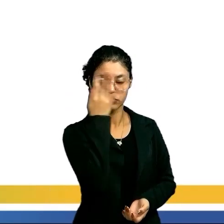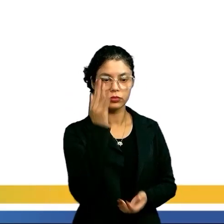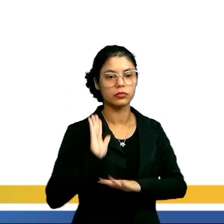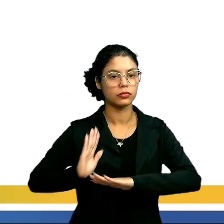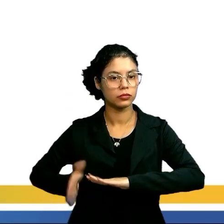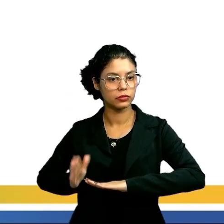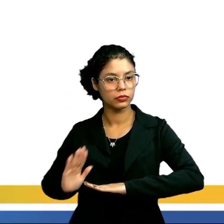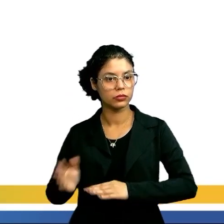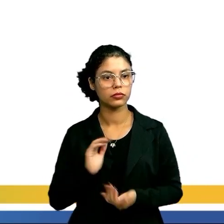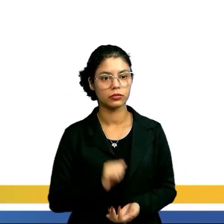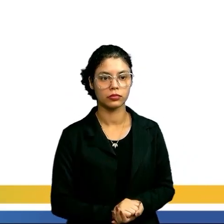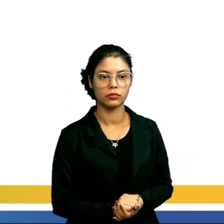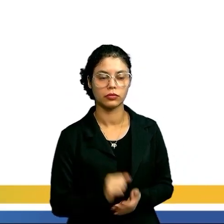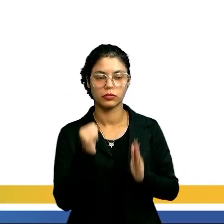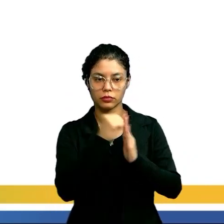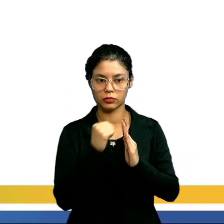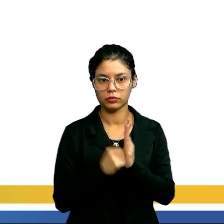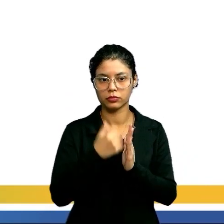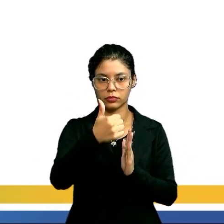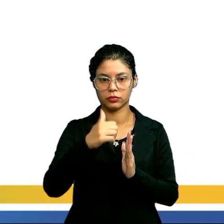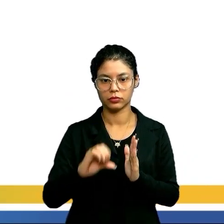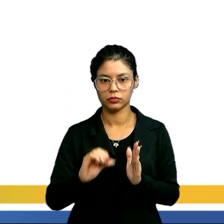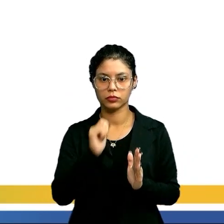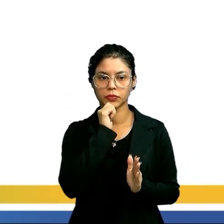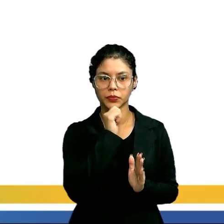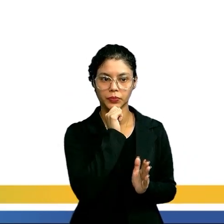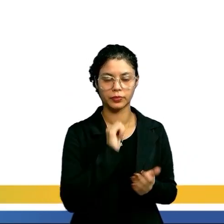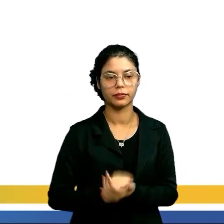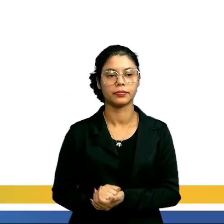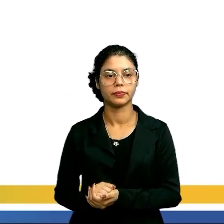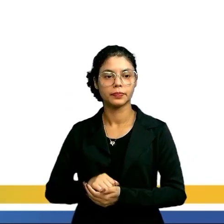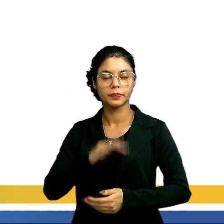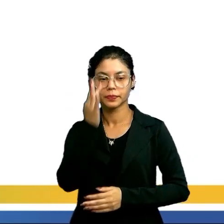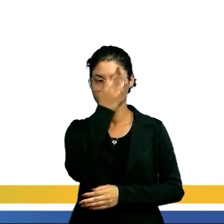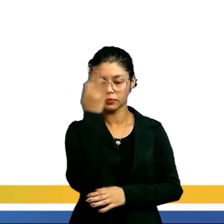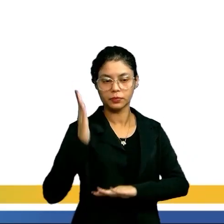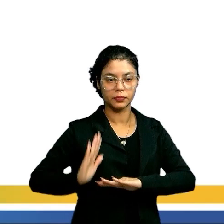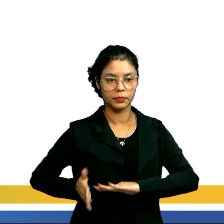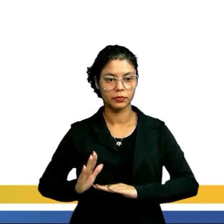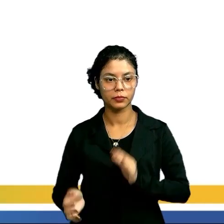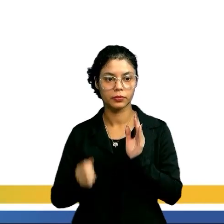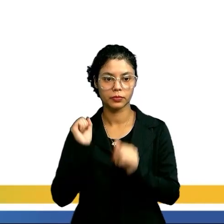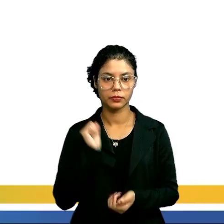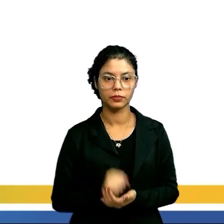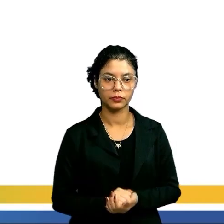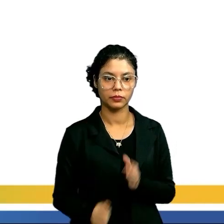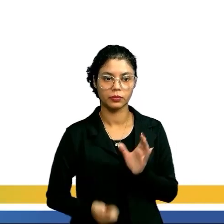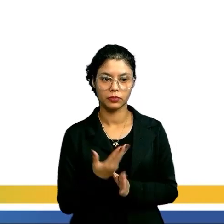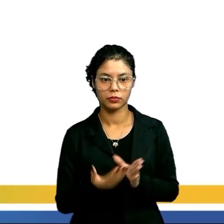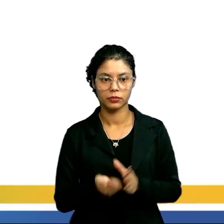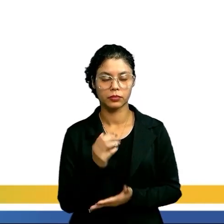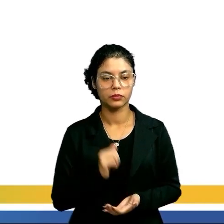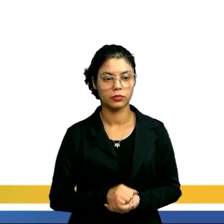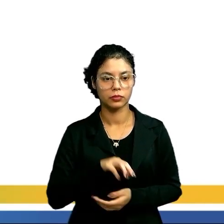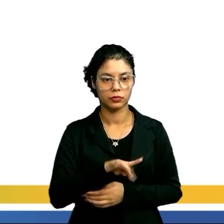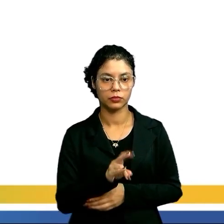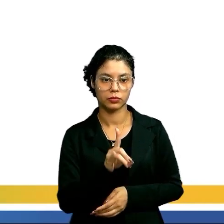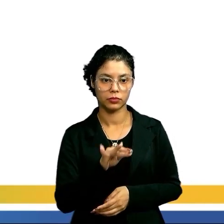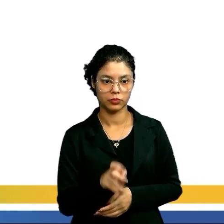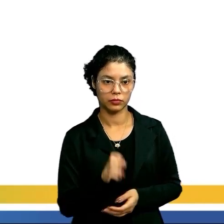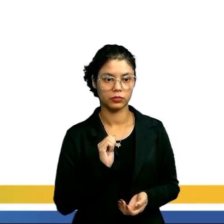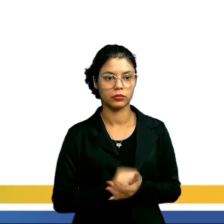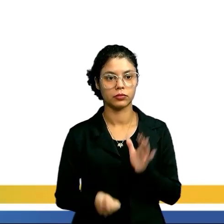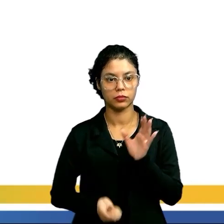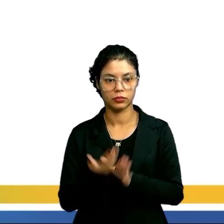porque a partir do século XIX nós falamos de filosofia contemporânea, investiu numa filosofia das multiplicidades,